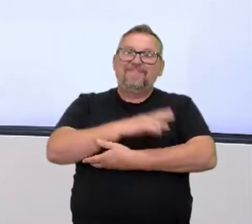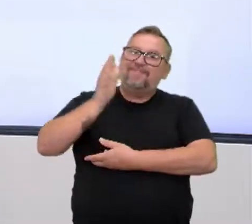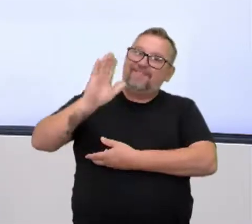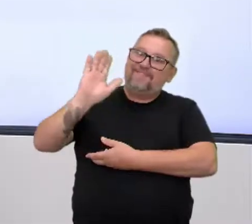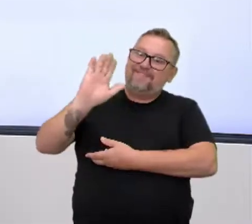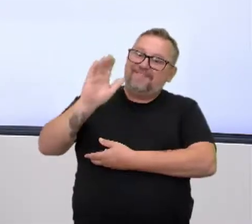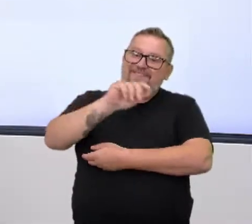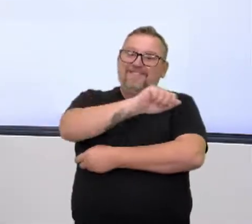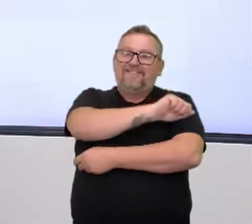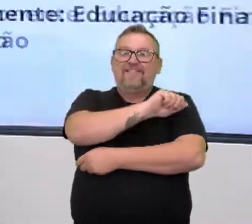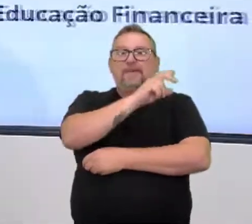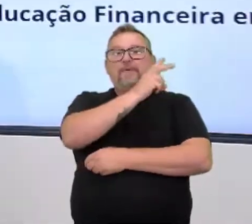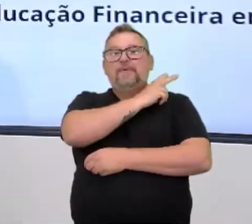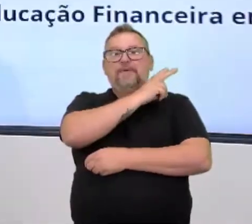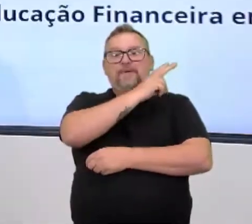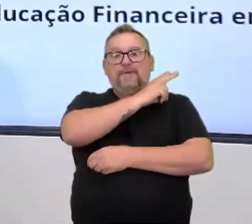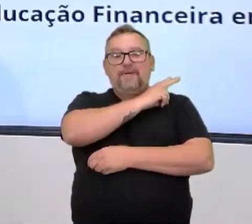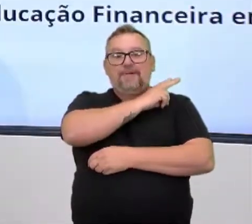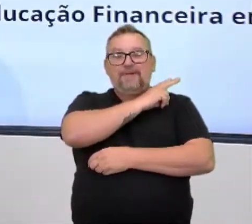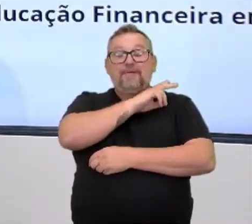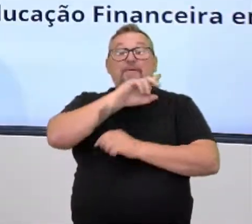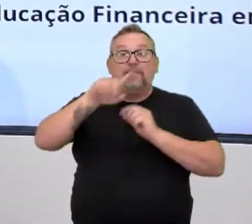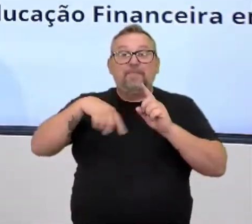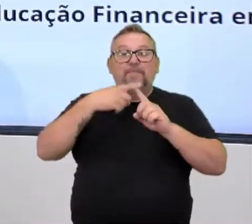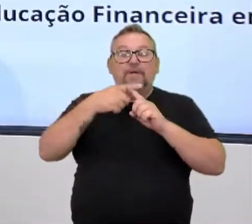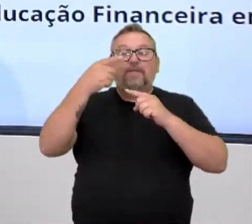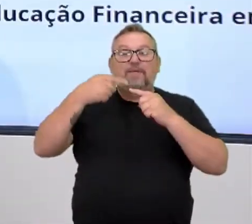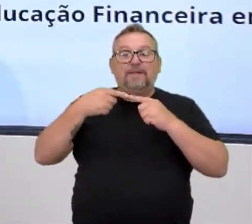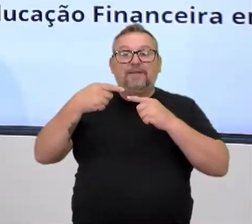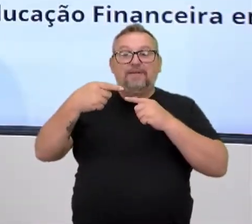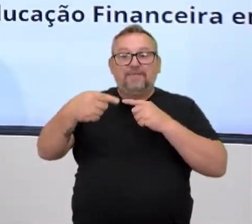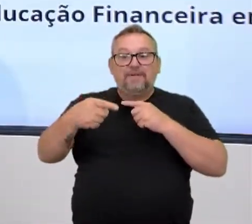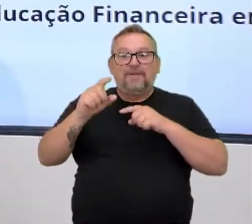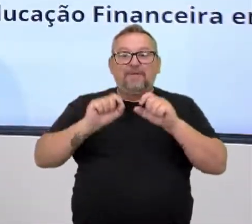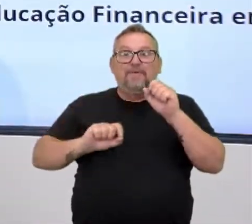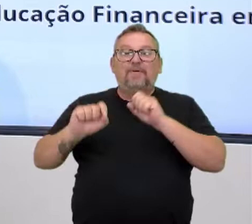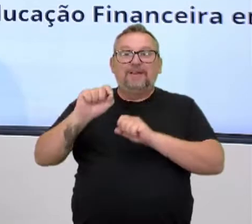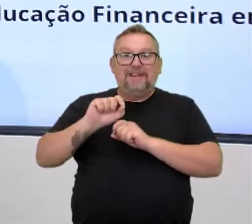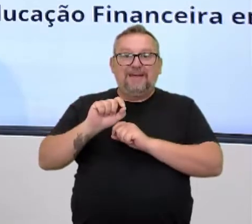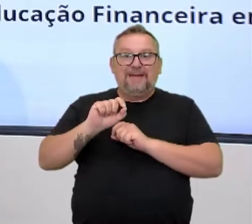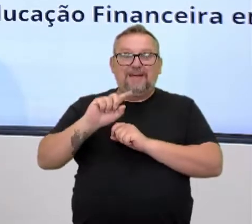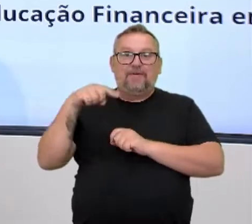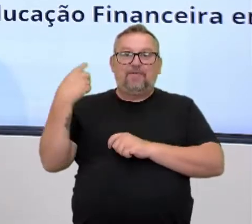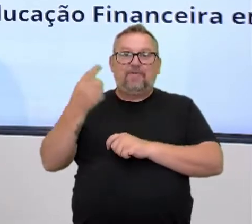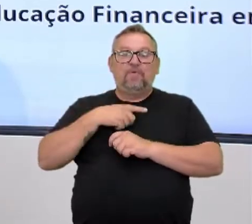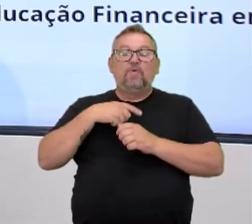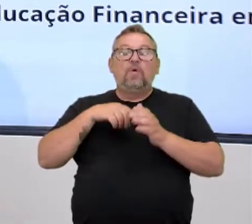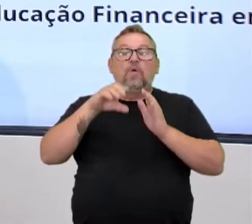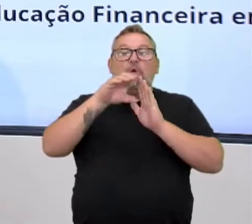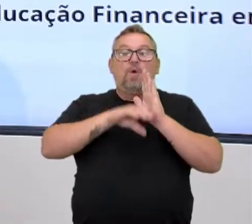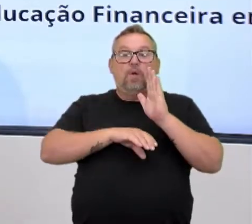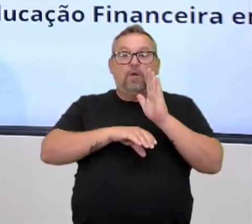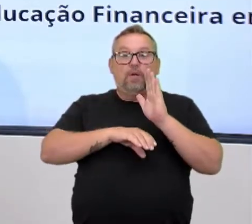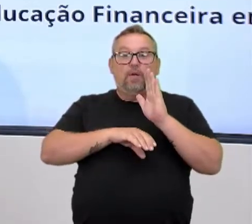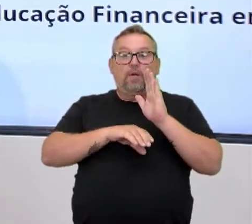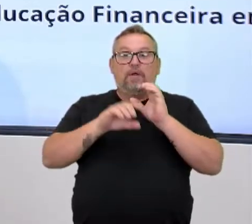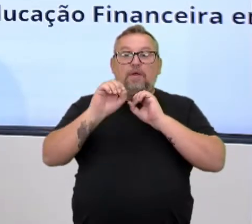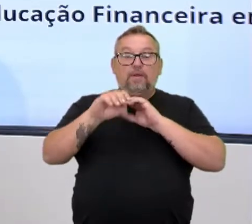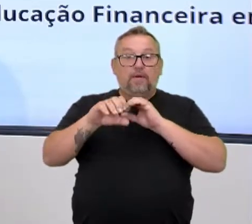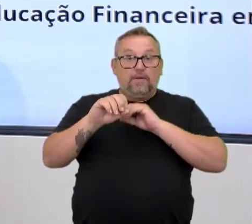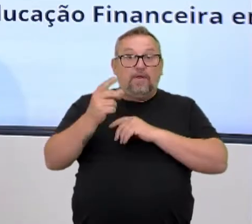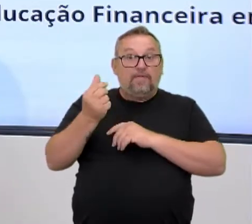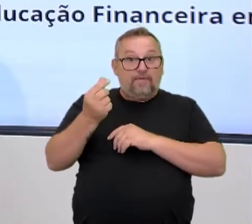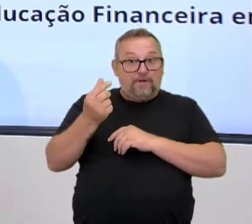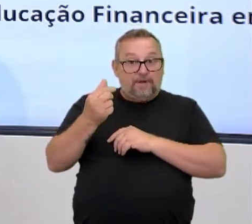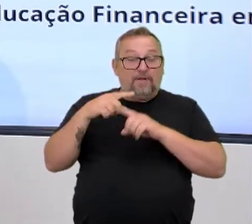Olá, estudantes da segunda série. Mais uma semana e mais uma aula do nosso componente Educação Financeira